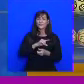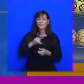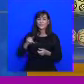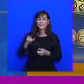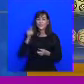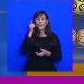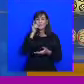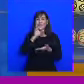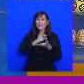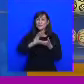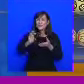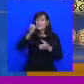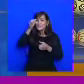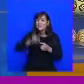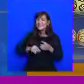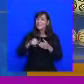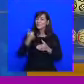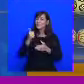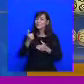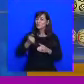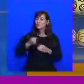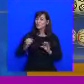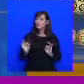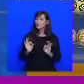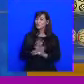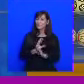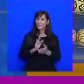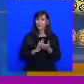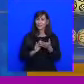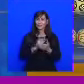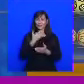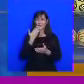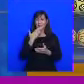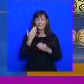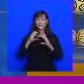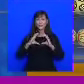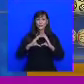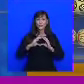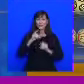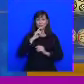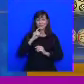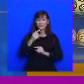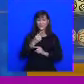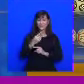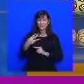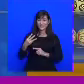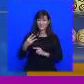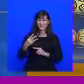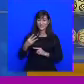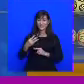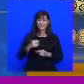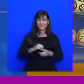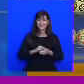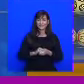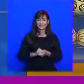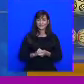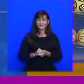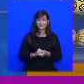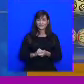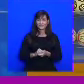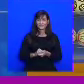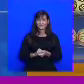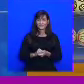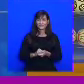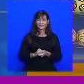Você ganha a partir de 11 acertos na Loto Fácil. Bola verde, número 13. Verde,